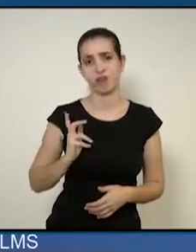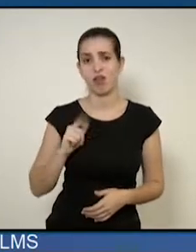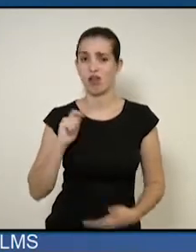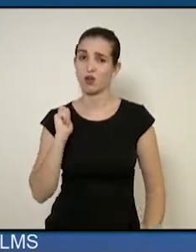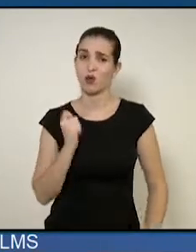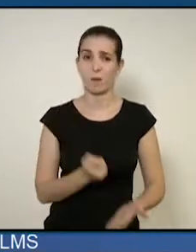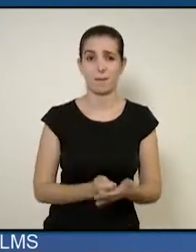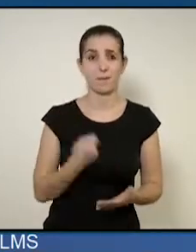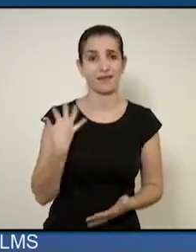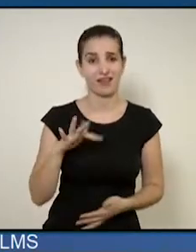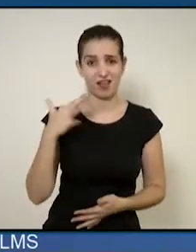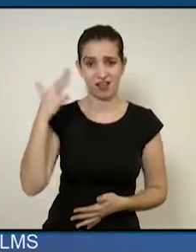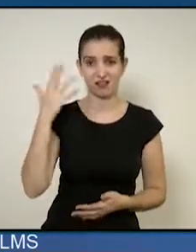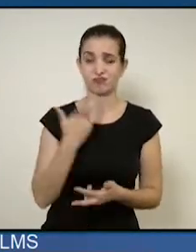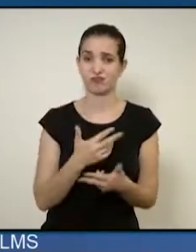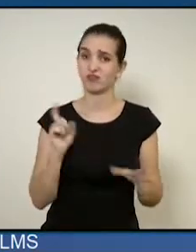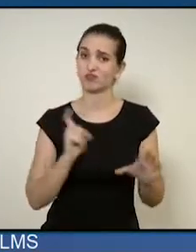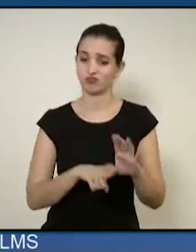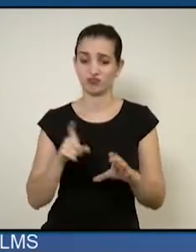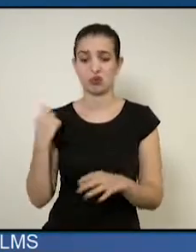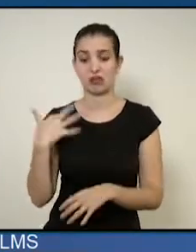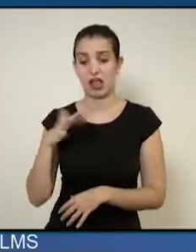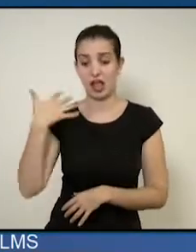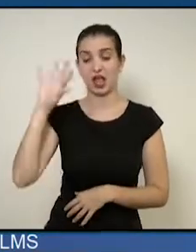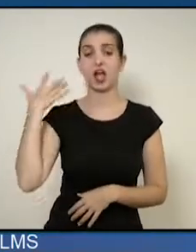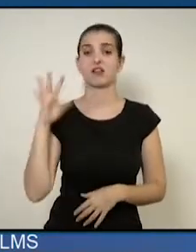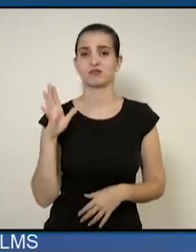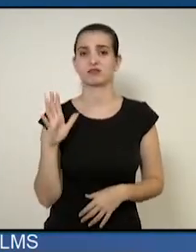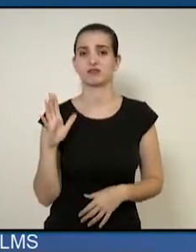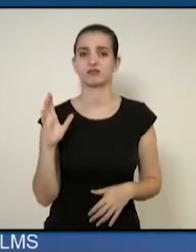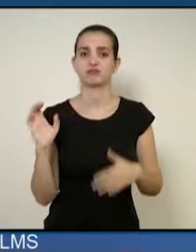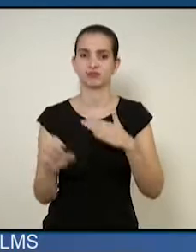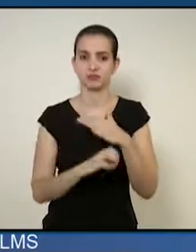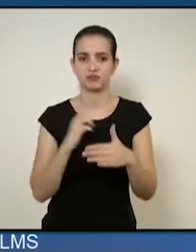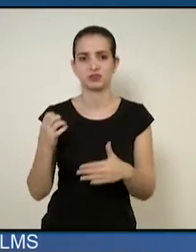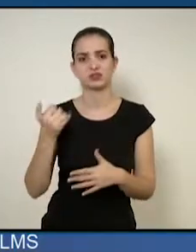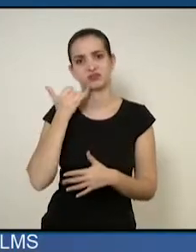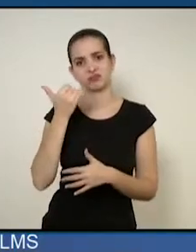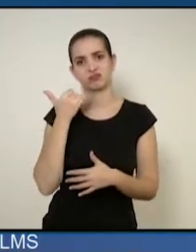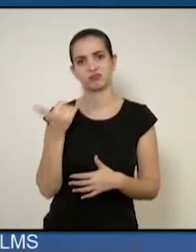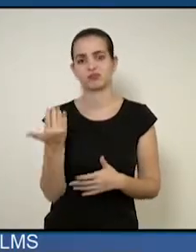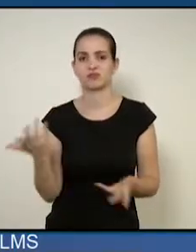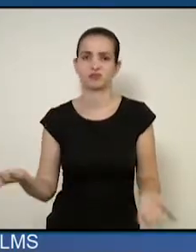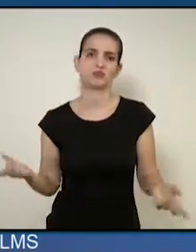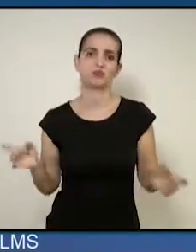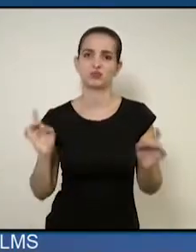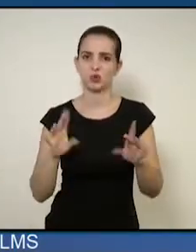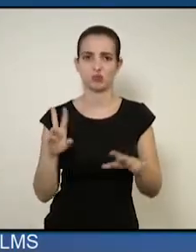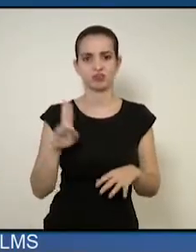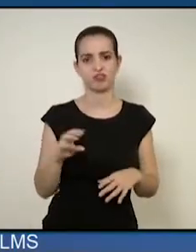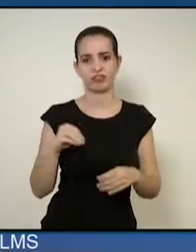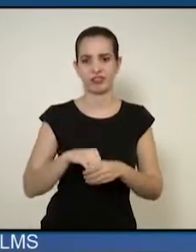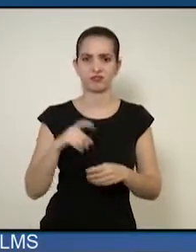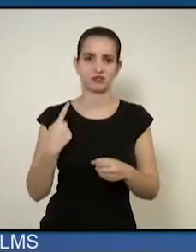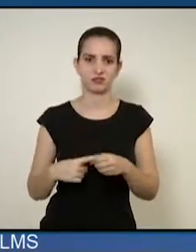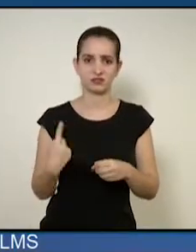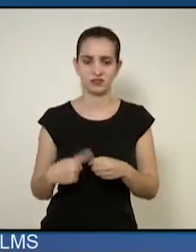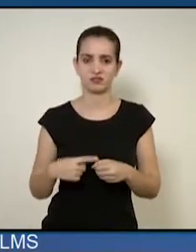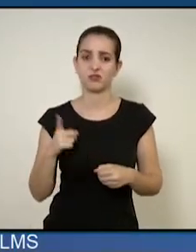cobrar altas contas pelo uso desses aparelhos nos grandes centros da cidade. É isso que eles querem, ganhar